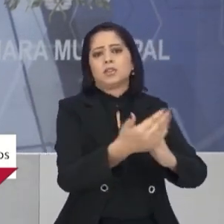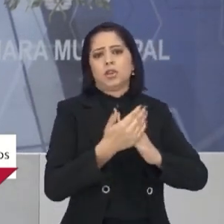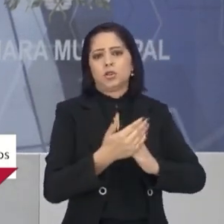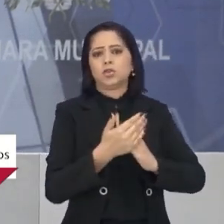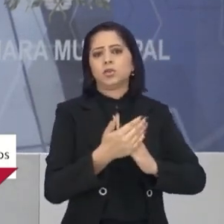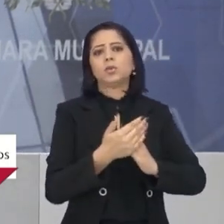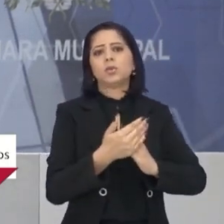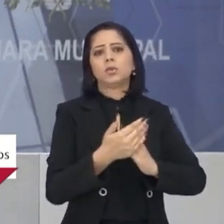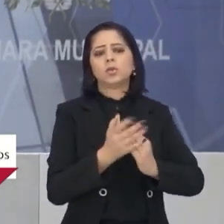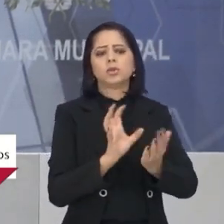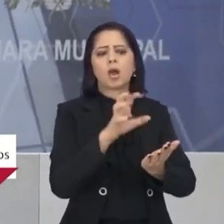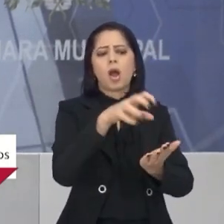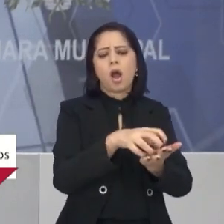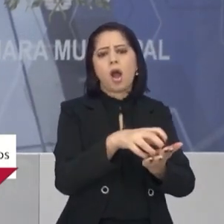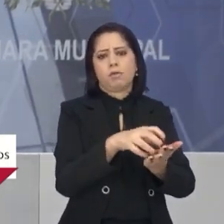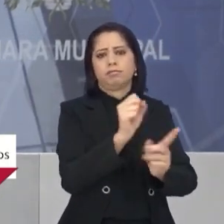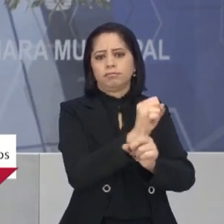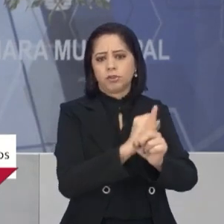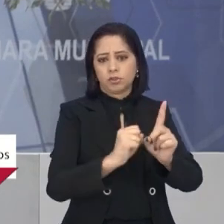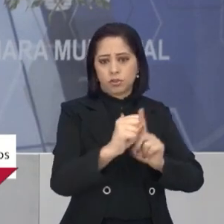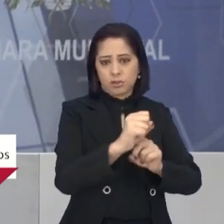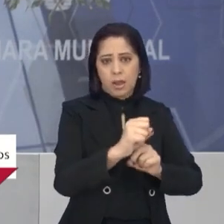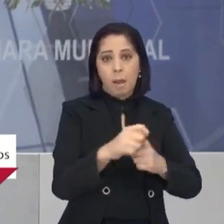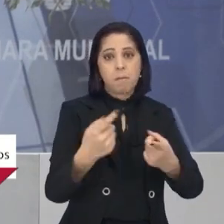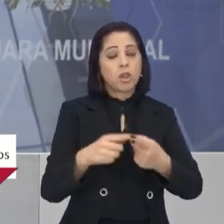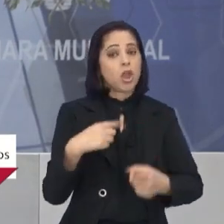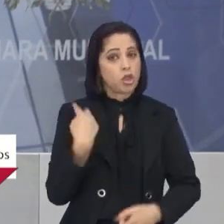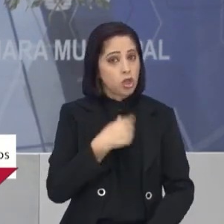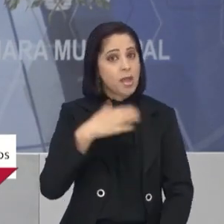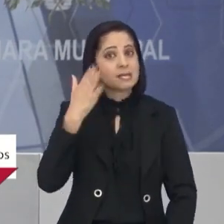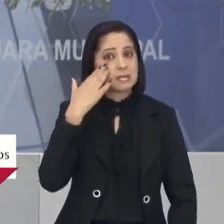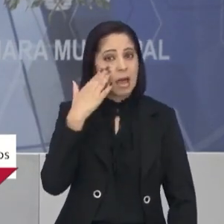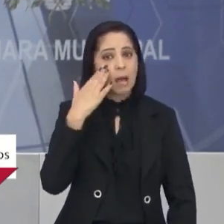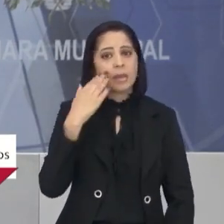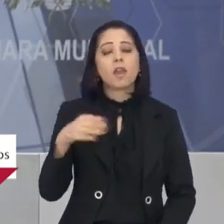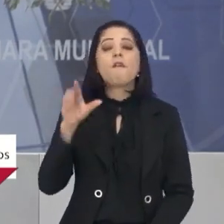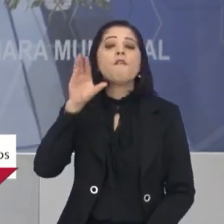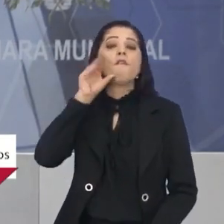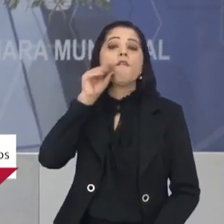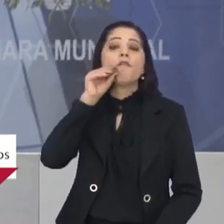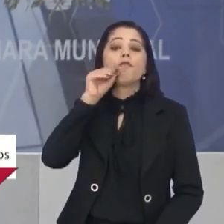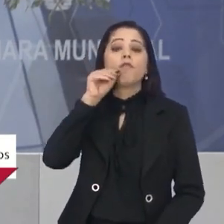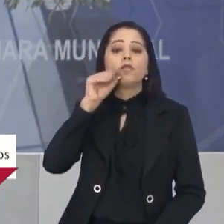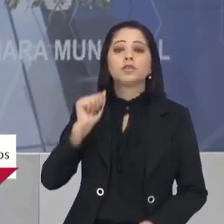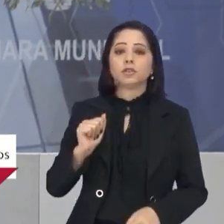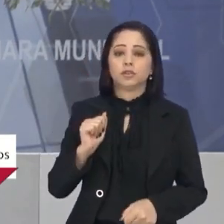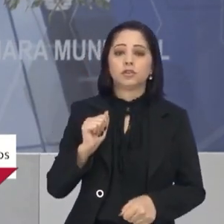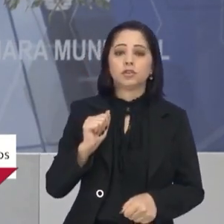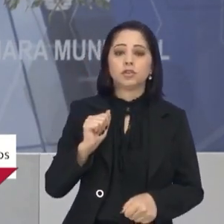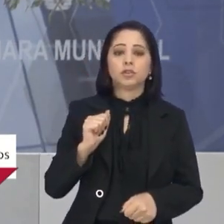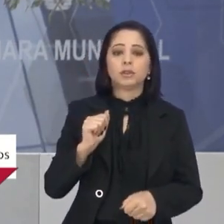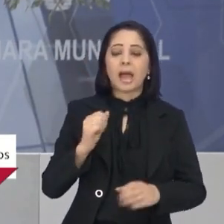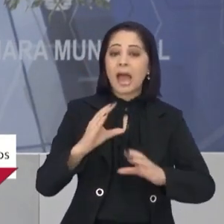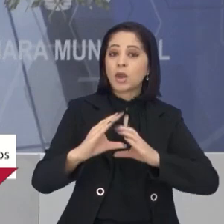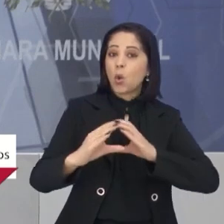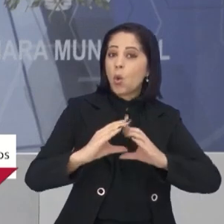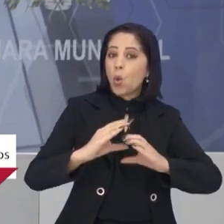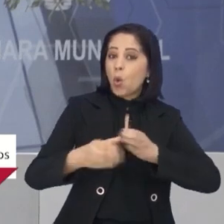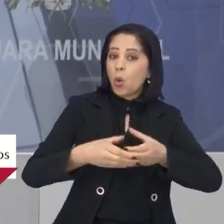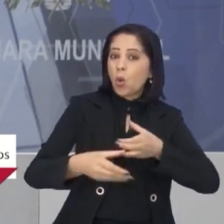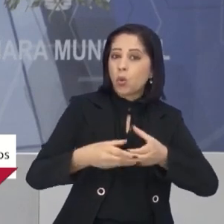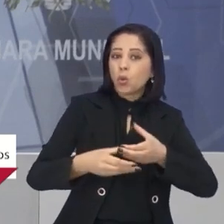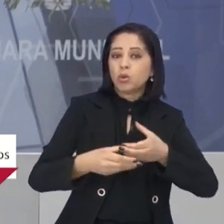provimento de cargos públicos efetivos os concursados para atuar nessa área é algo que vai